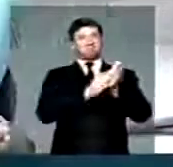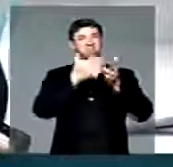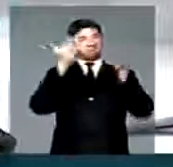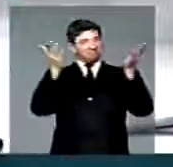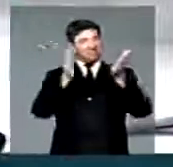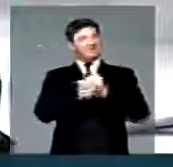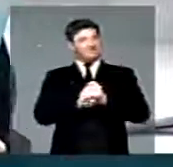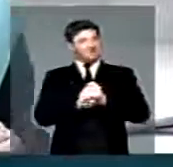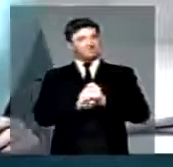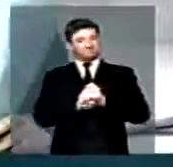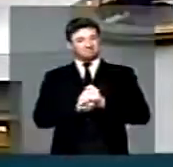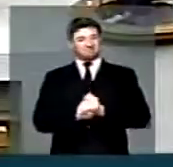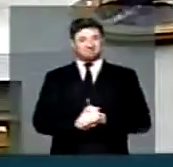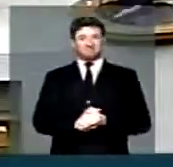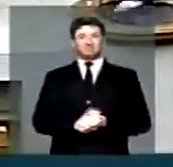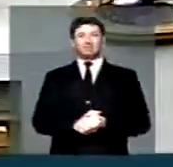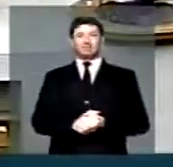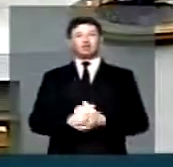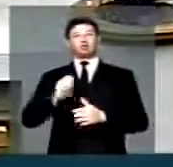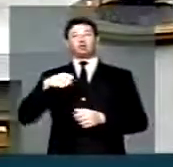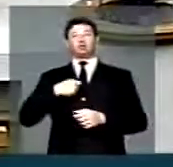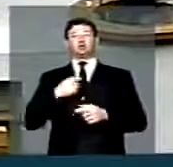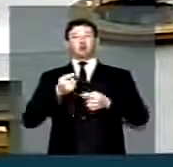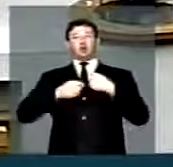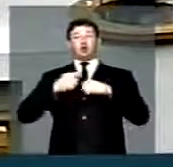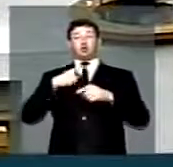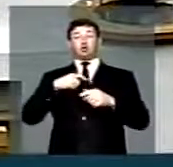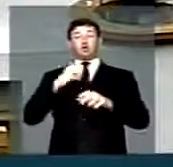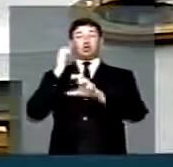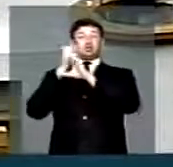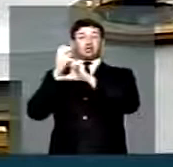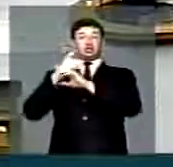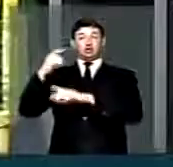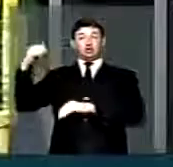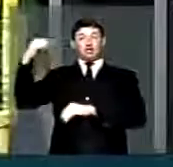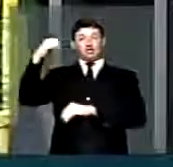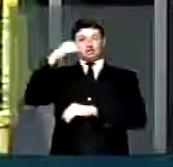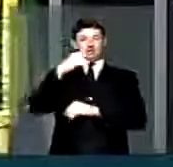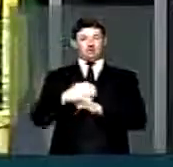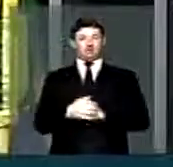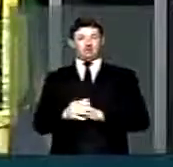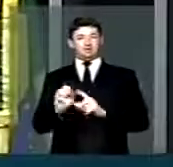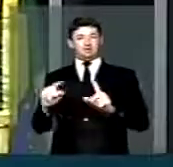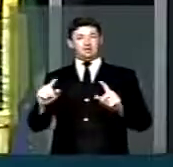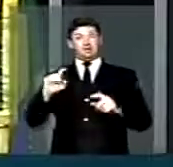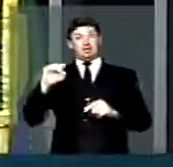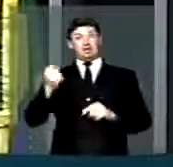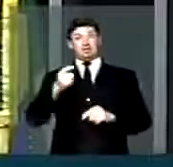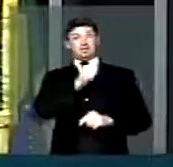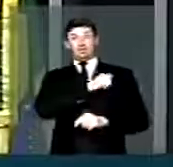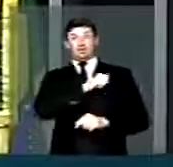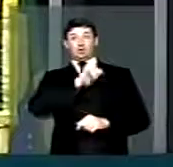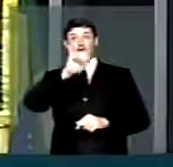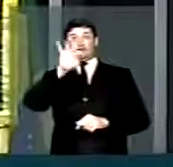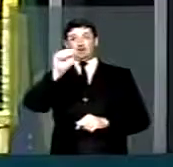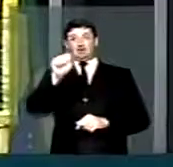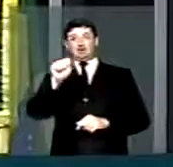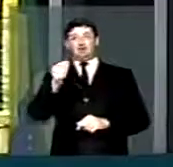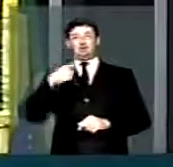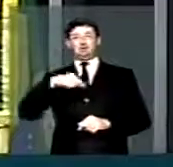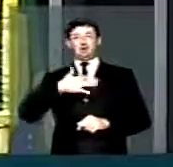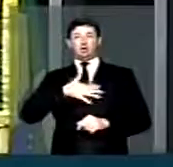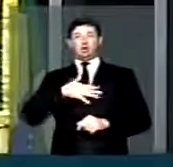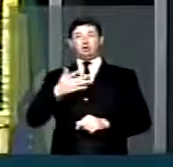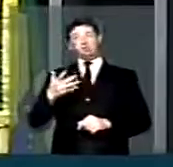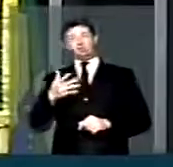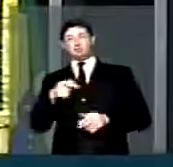Parabéns. Obrigado, deputado Onofre. Eu não sou economista, eu sou engenheiro aeronáutico, né? Mas ex-aluno do ITA gosta de, a hora que se mexe num